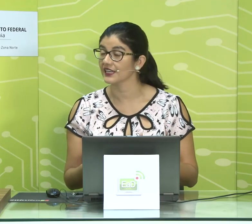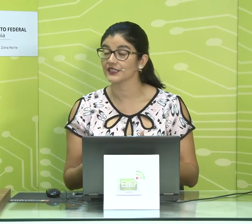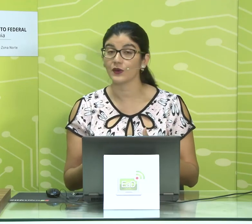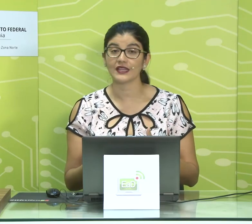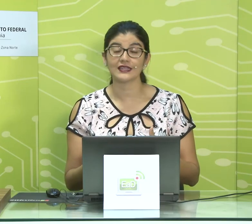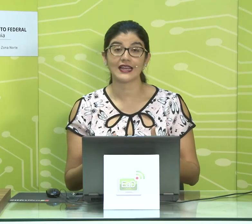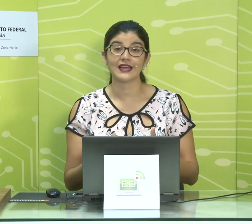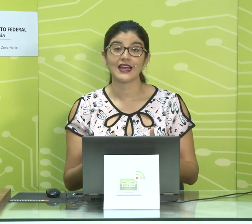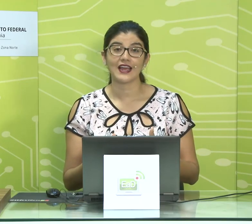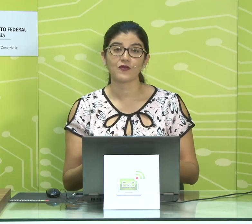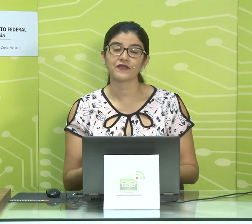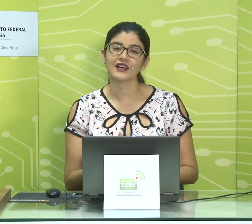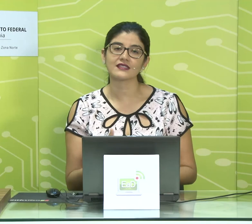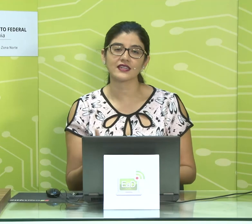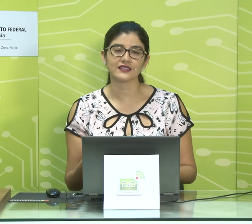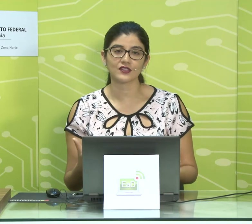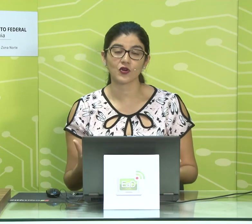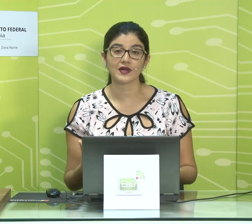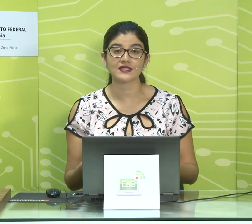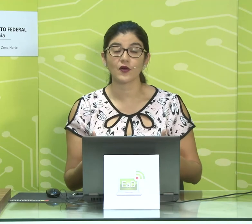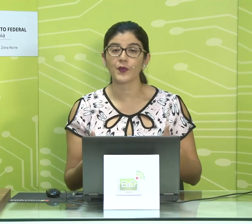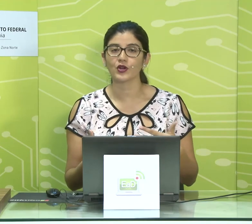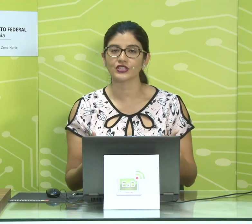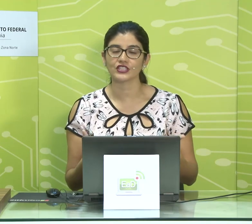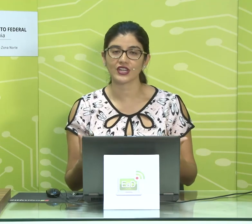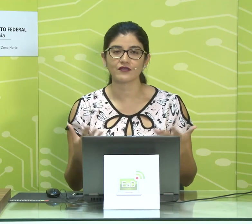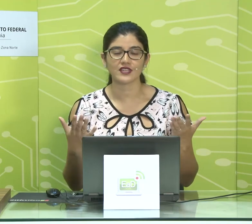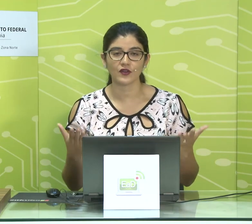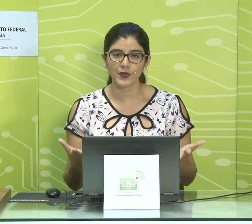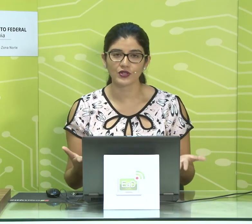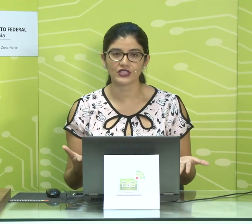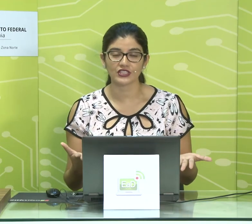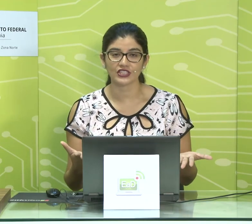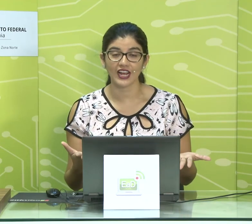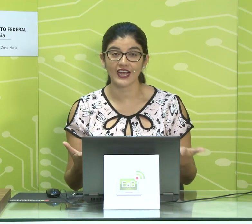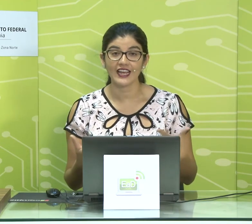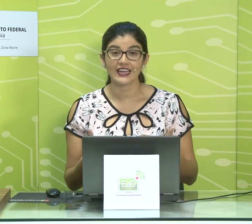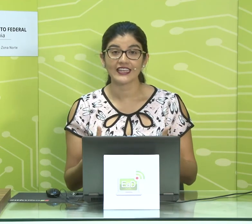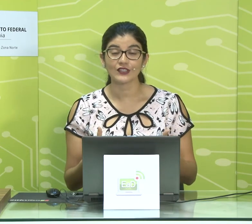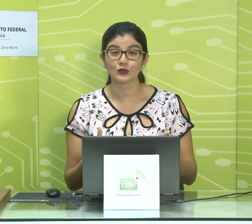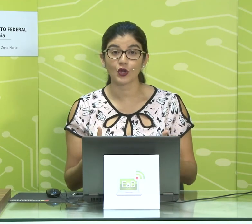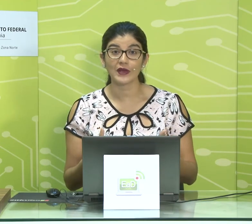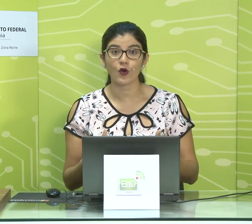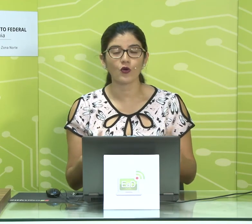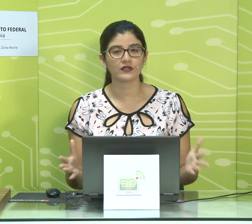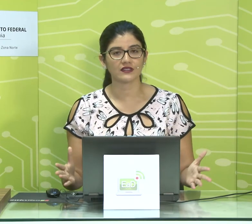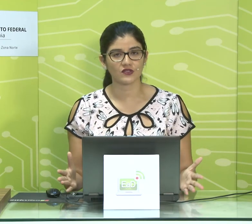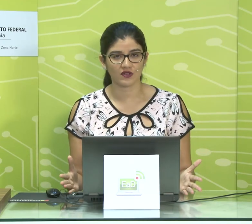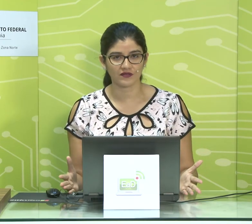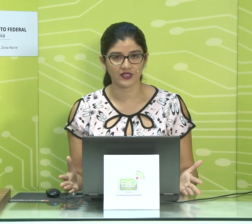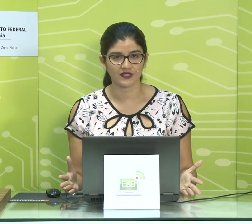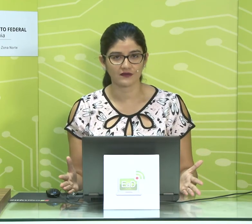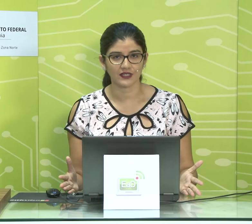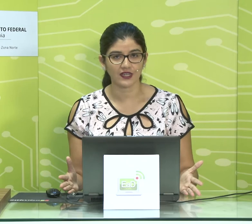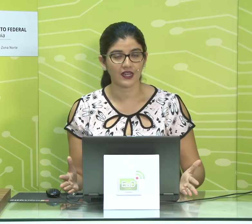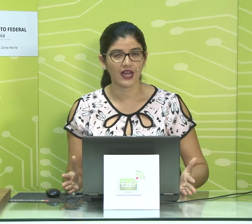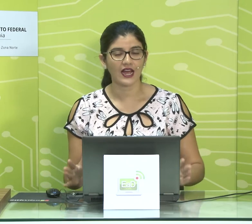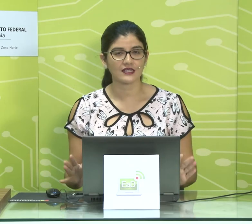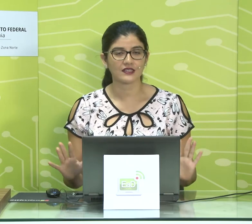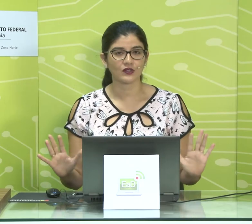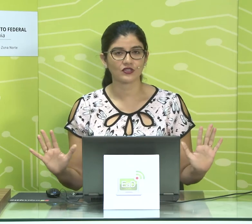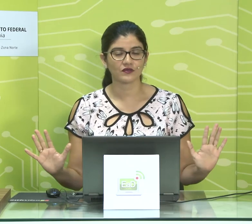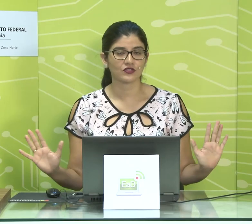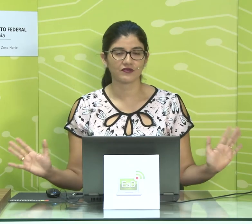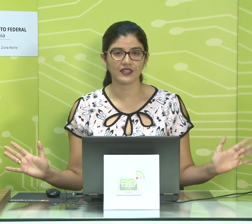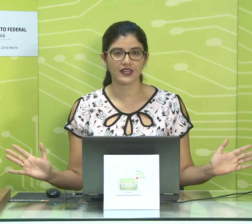né? Então ela é um facilitador, mas não pode deixar, você não pode deixar que isso tome conta da sua vida, né? Ah,